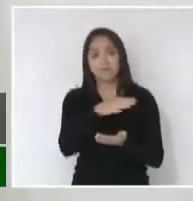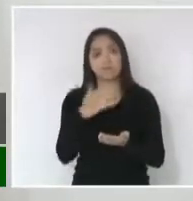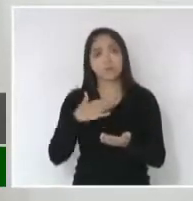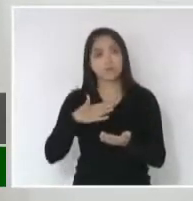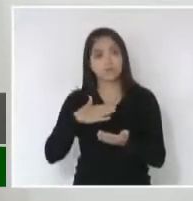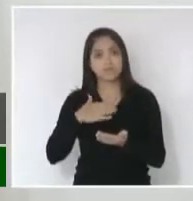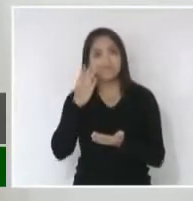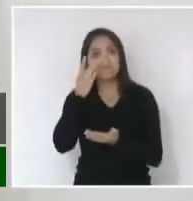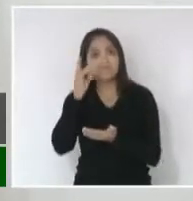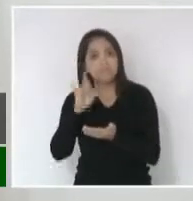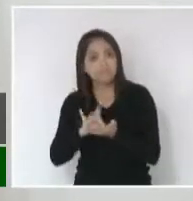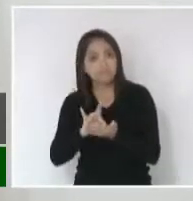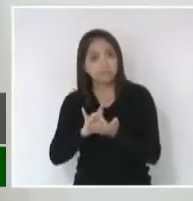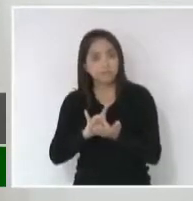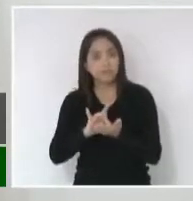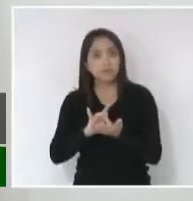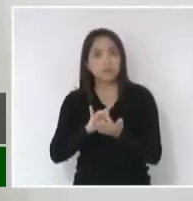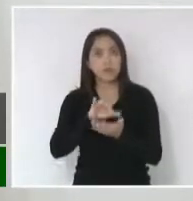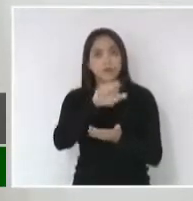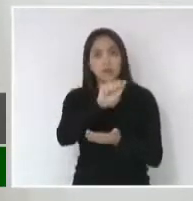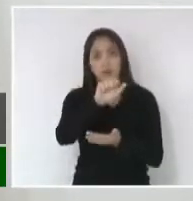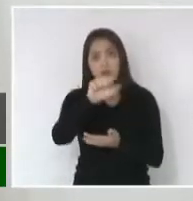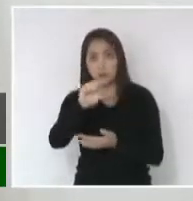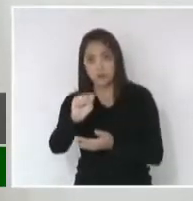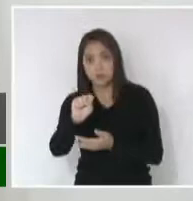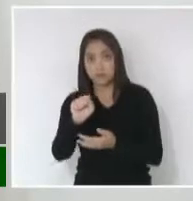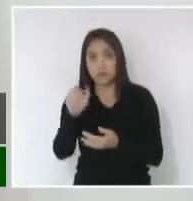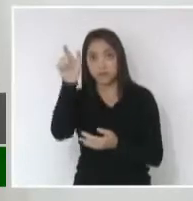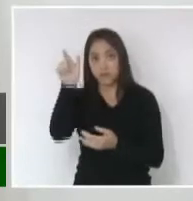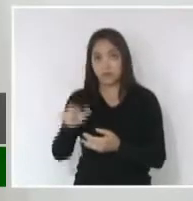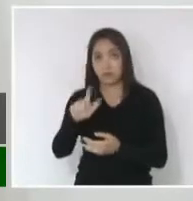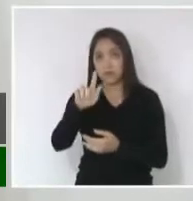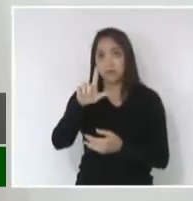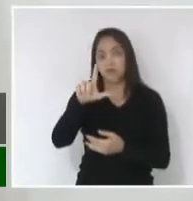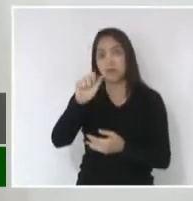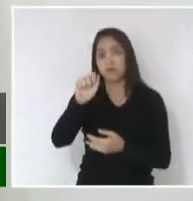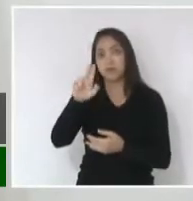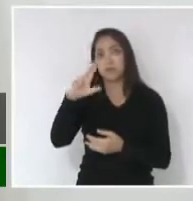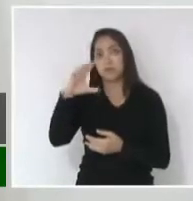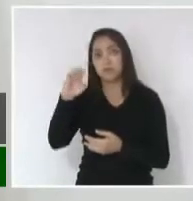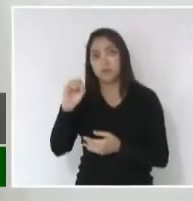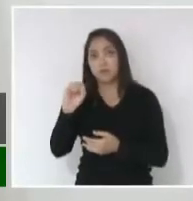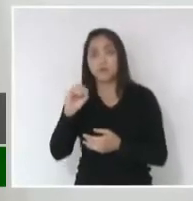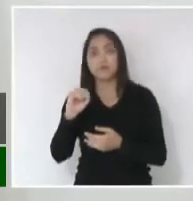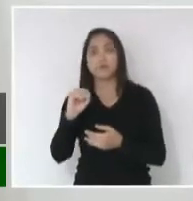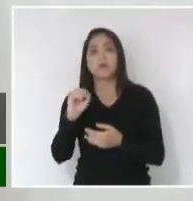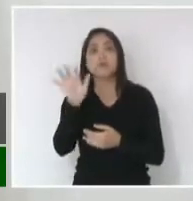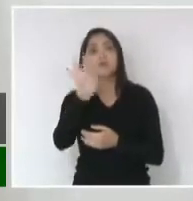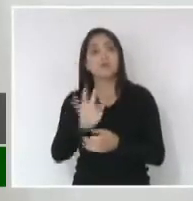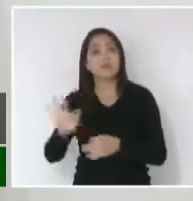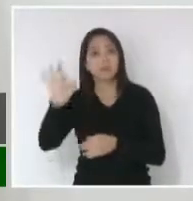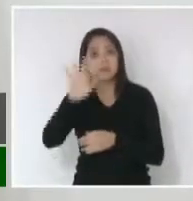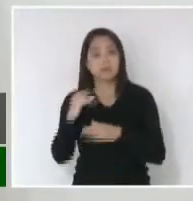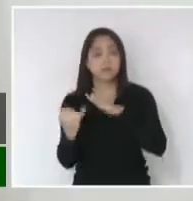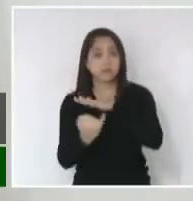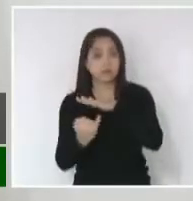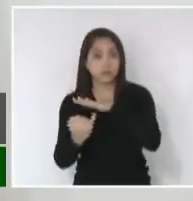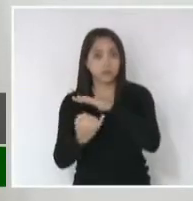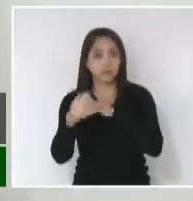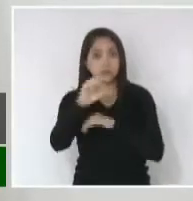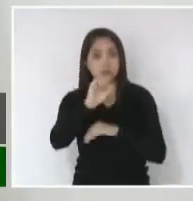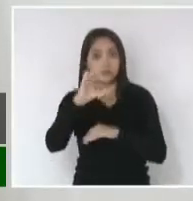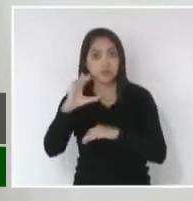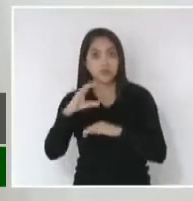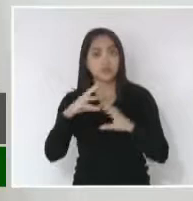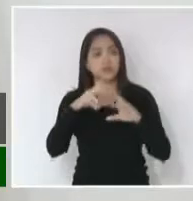ao Sistema S, ao senhor Glauco Corte, através da Federação das Indústrias de Santa Catarina, e também a todo